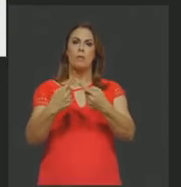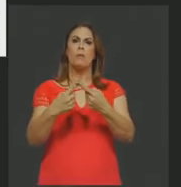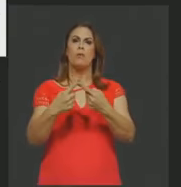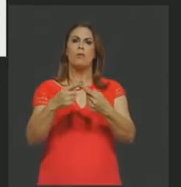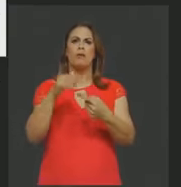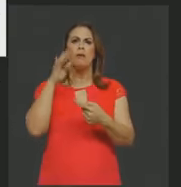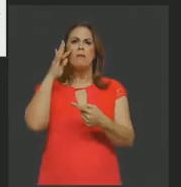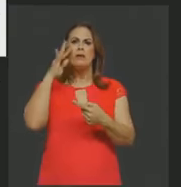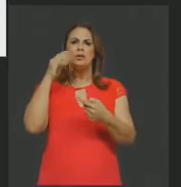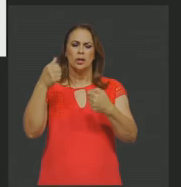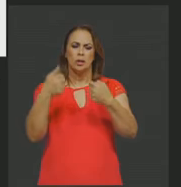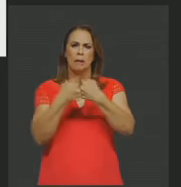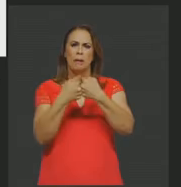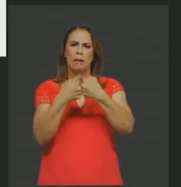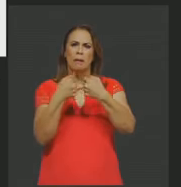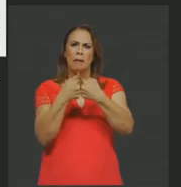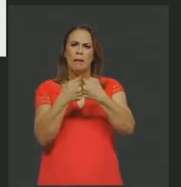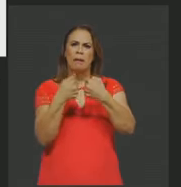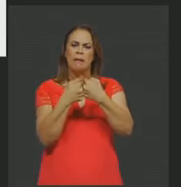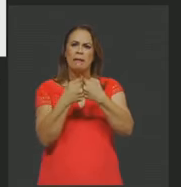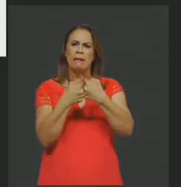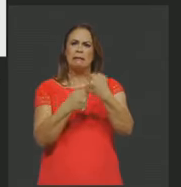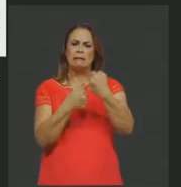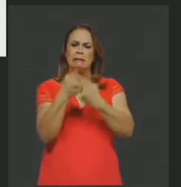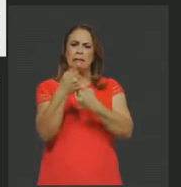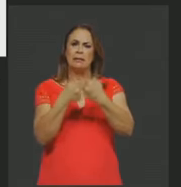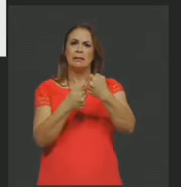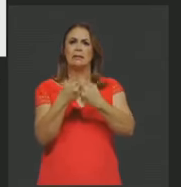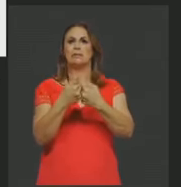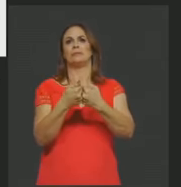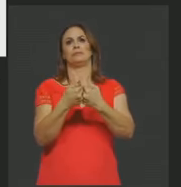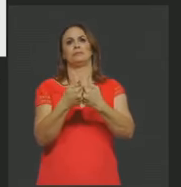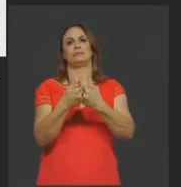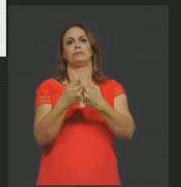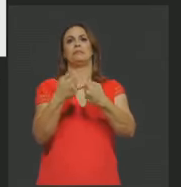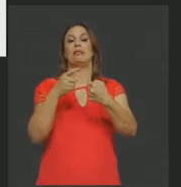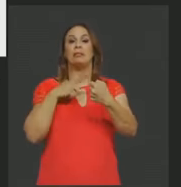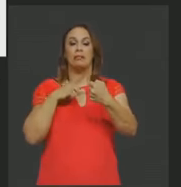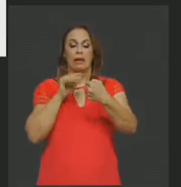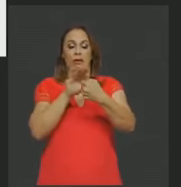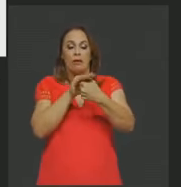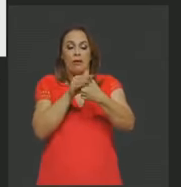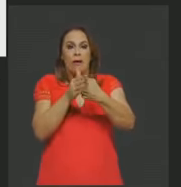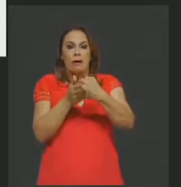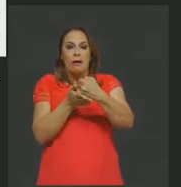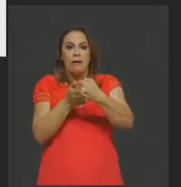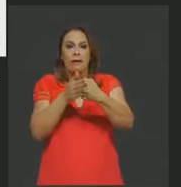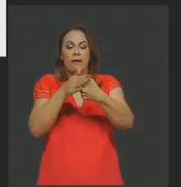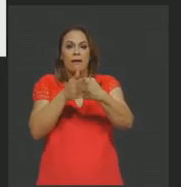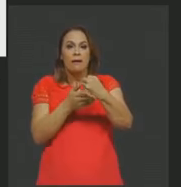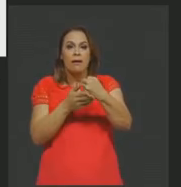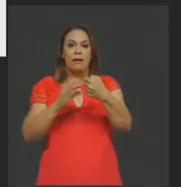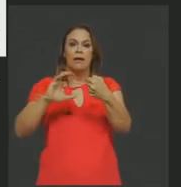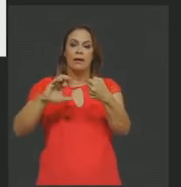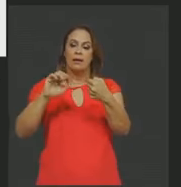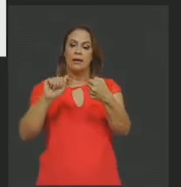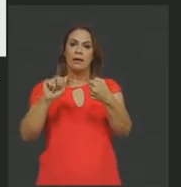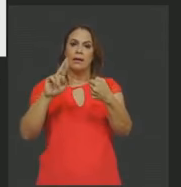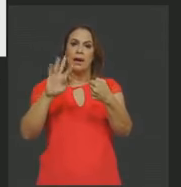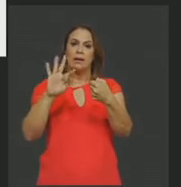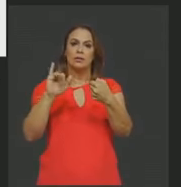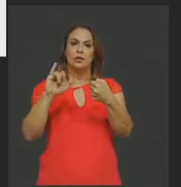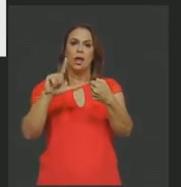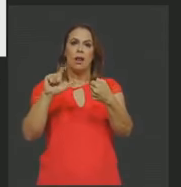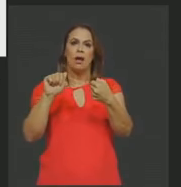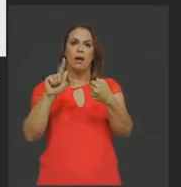e desgaste ósseo. Então, essa cartilagem aqui, ó, que está na extremidade, quando você pega um osso de galinha, você vê uma parte branquinha